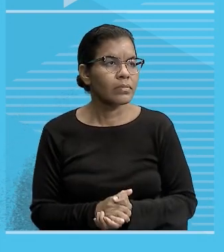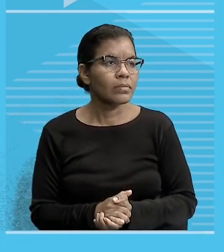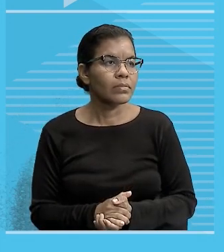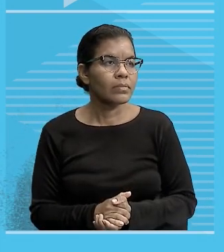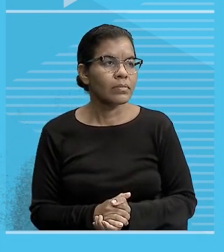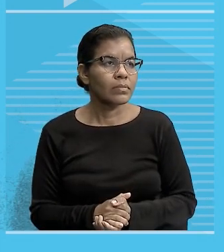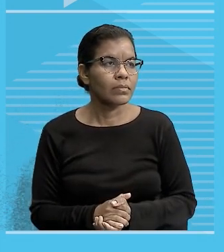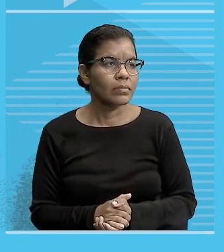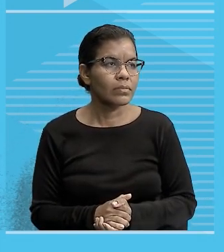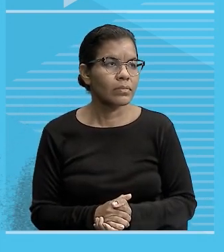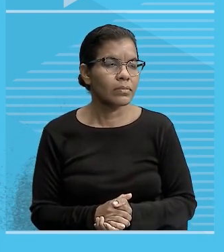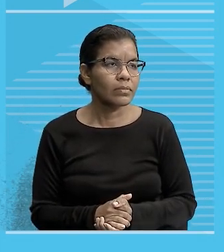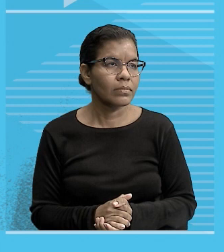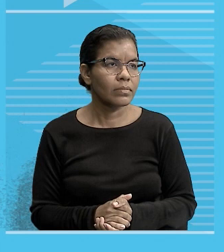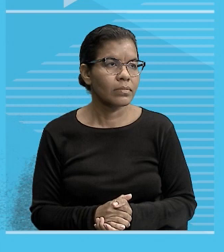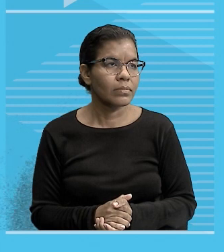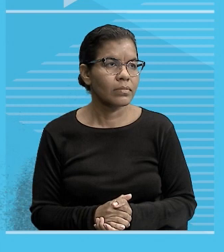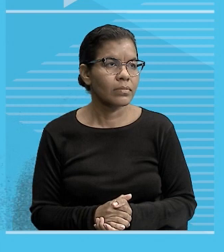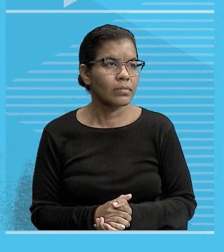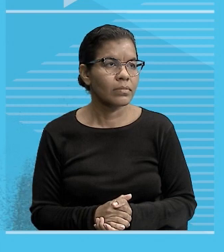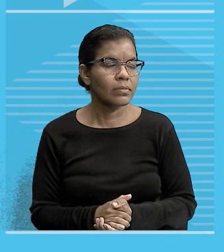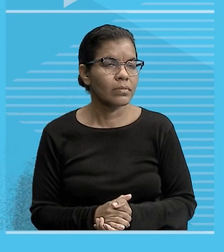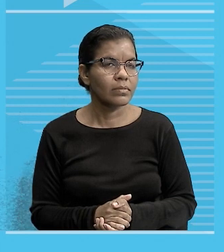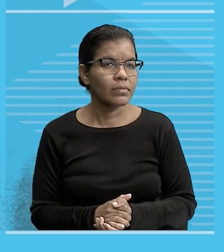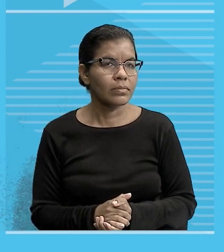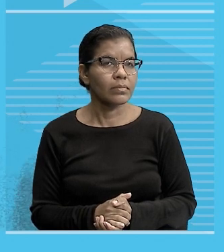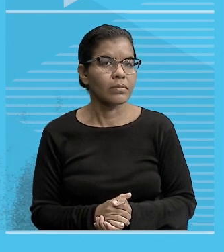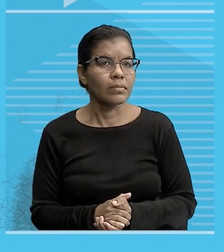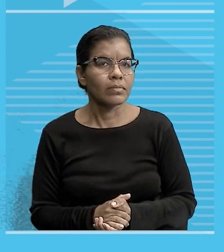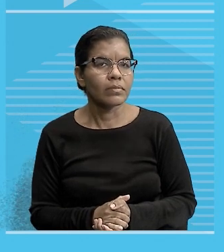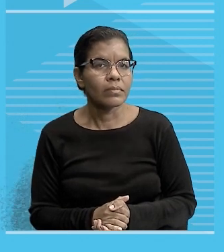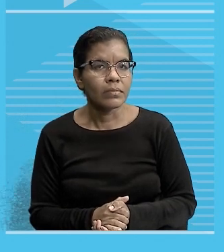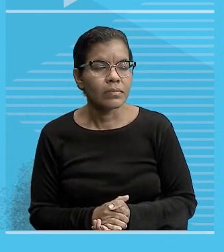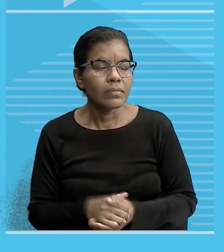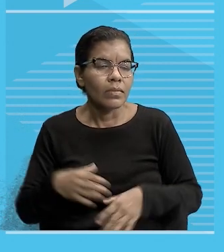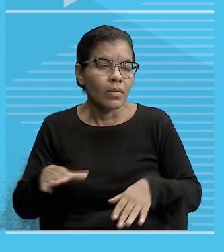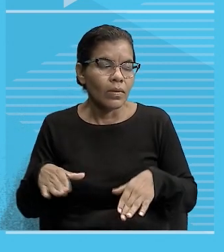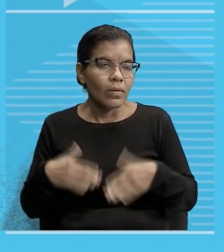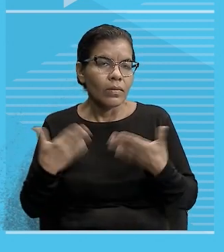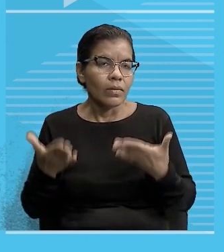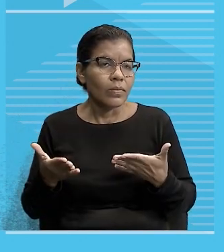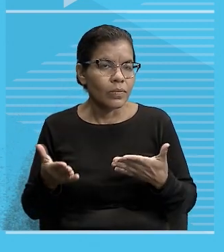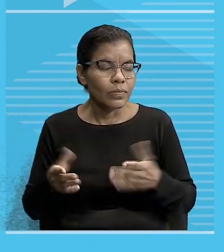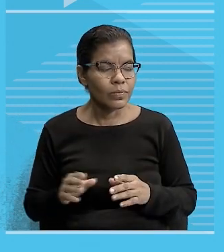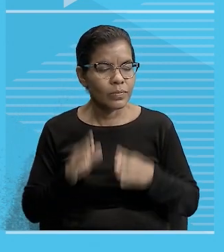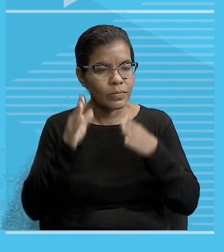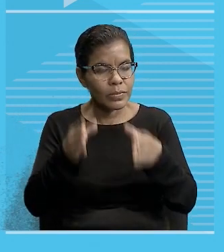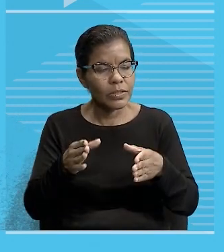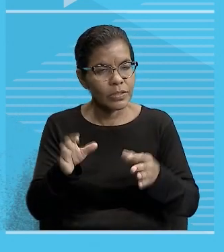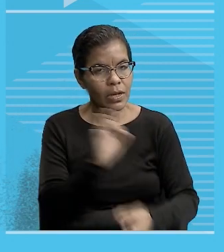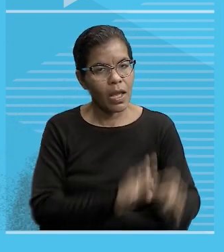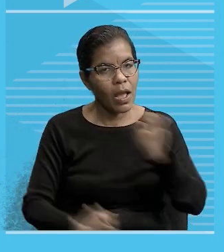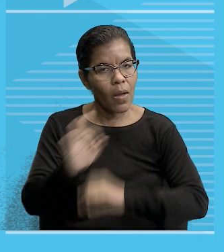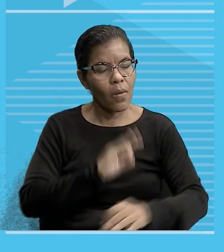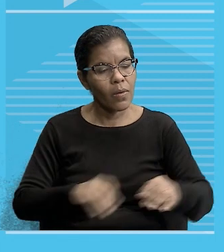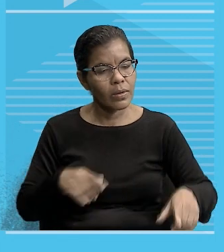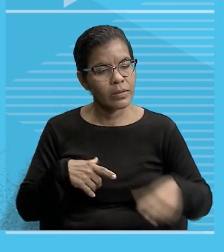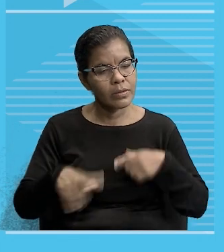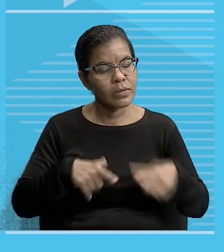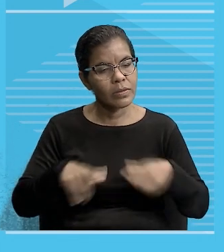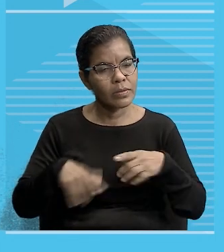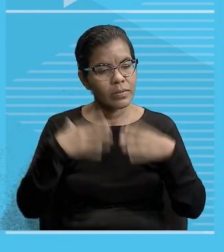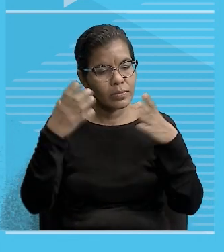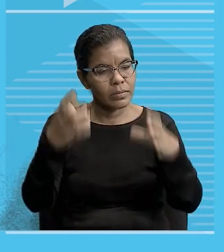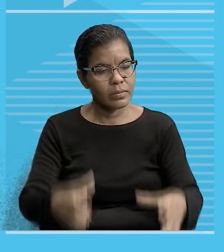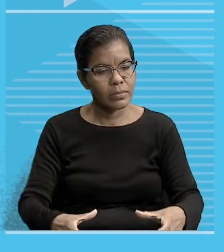Olha gente quando ele fala assim ó qual que indica a ordem no local de trabalho